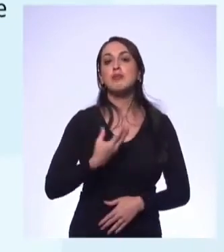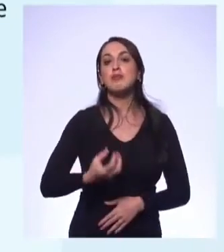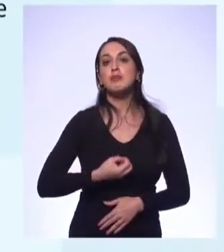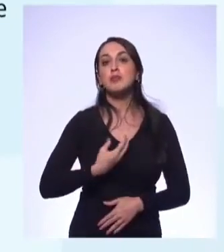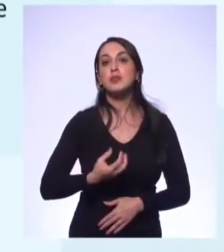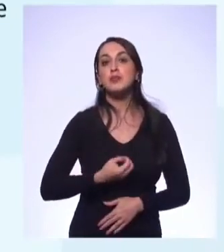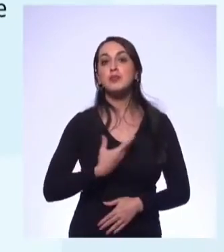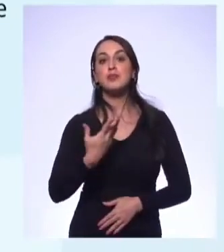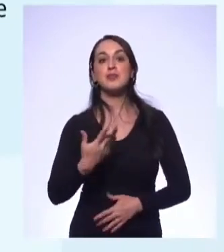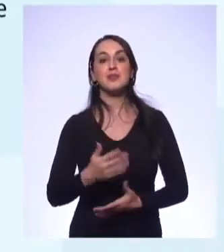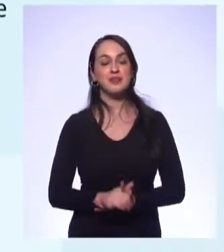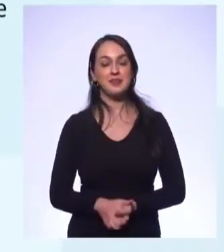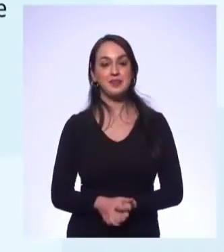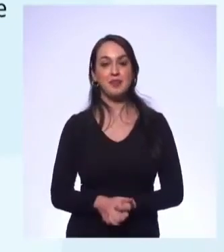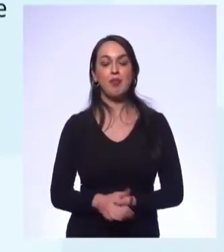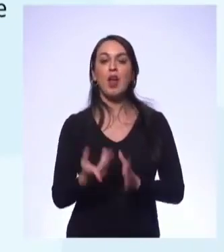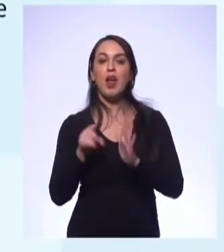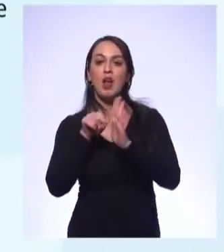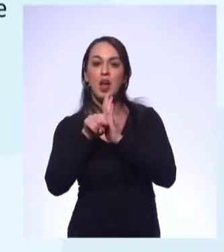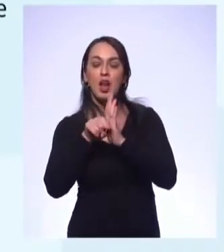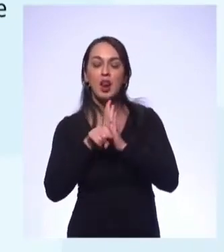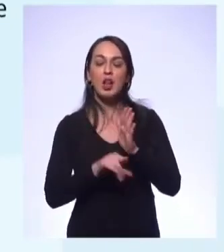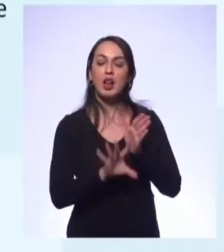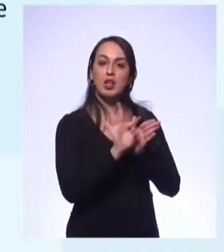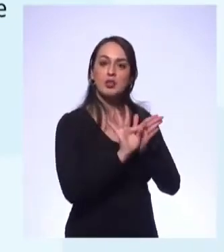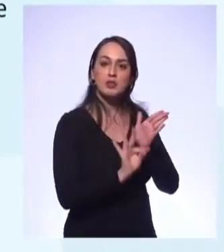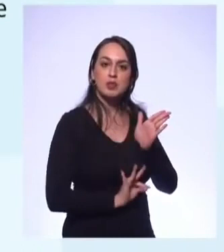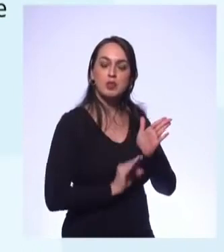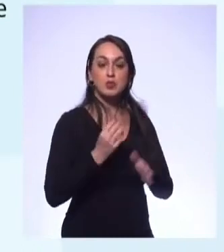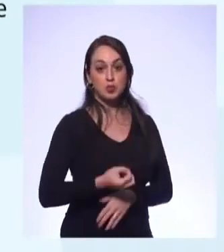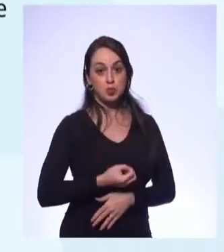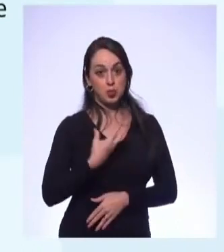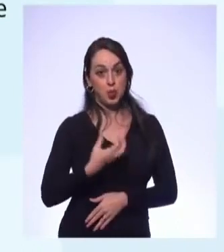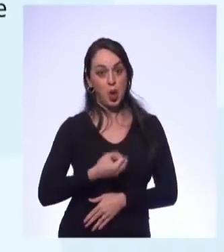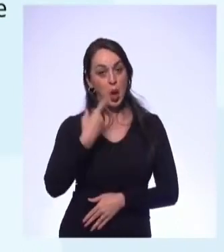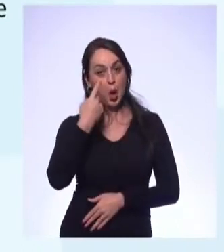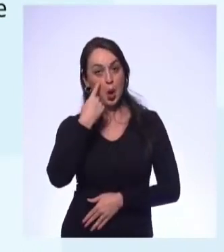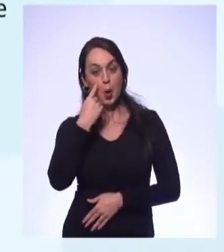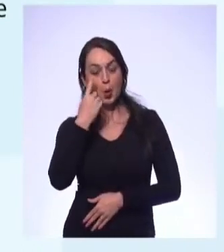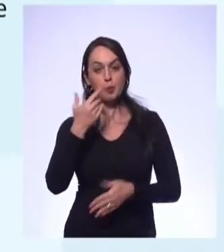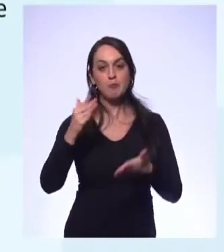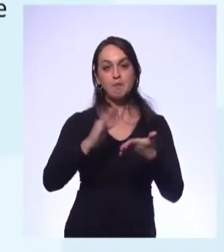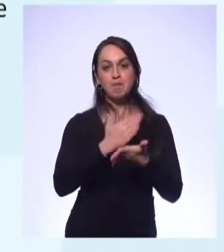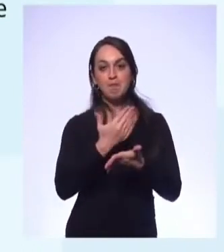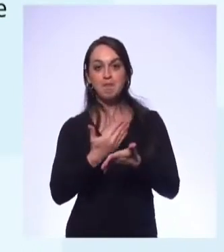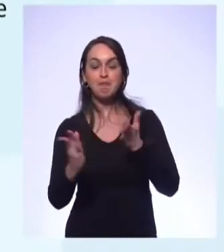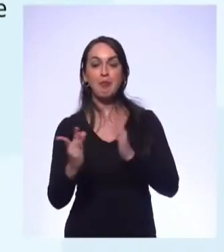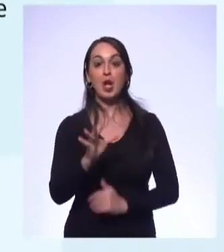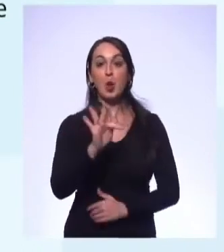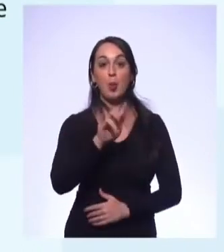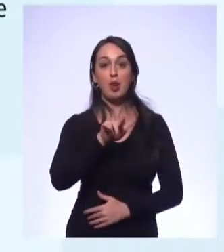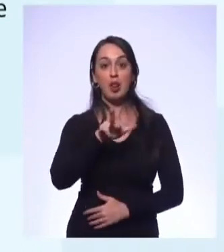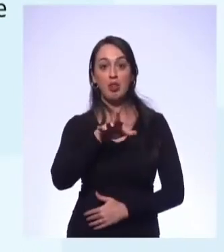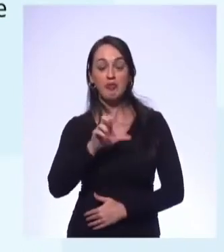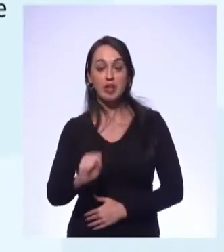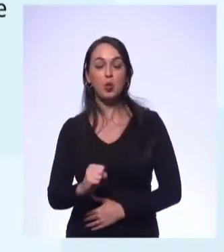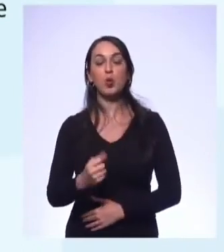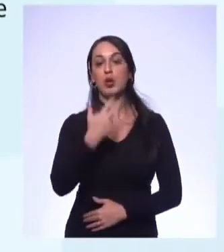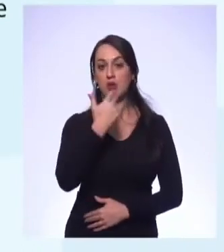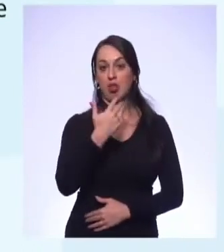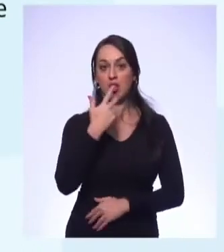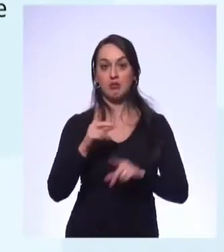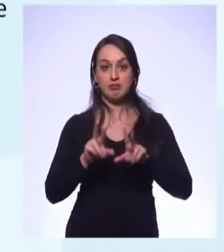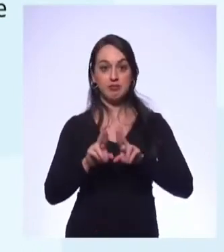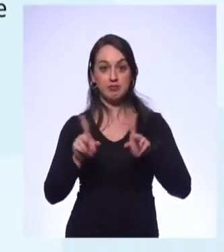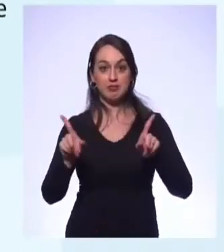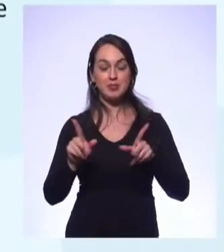na aula também. E analisar o texto poético e revisar algumas figuras de linguagem, porque é sempre bom, não é? Essa matéria do nono